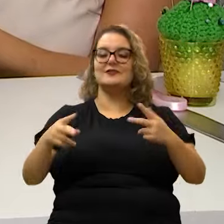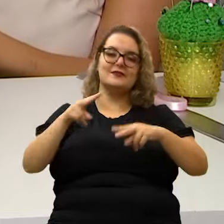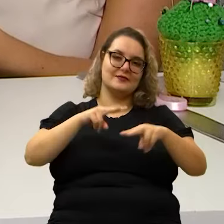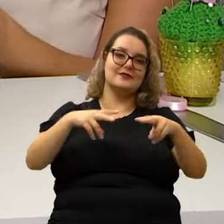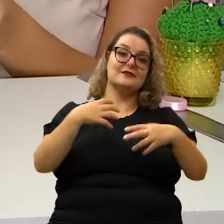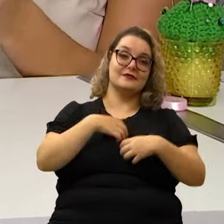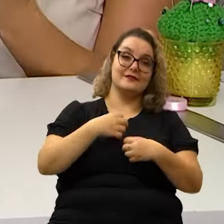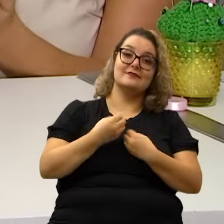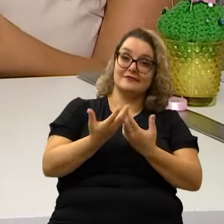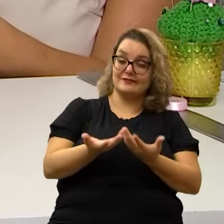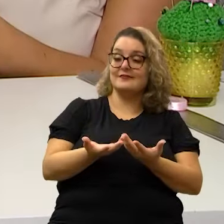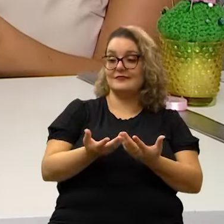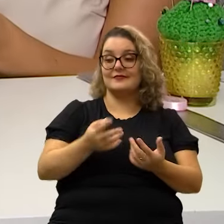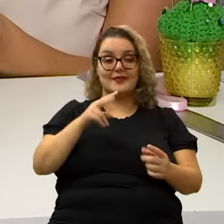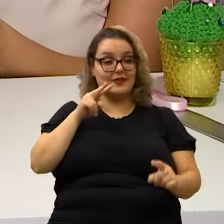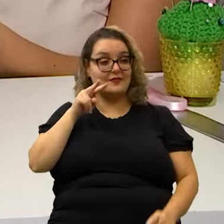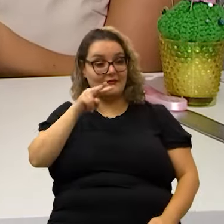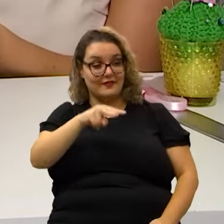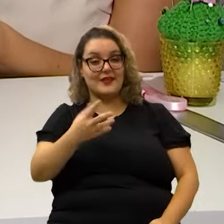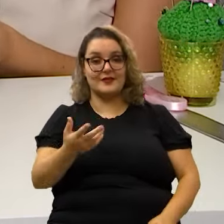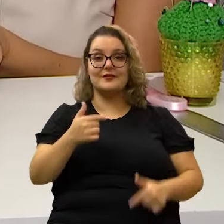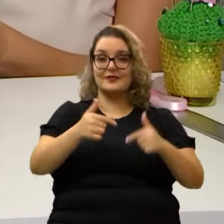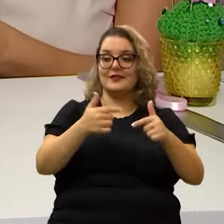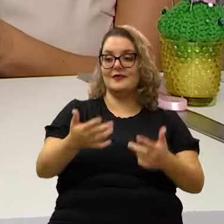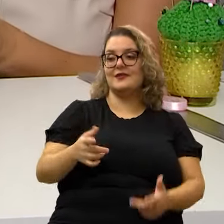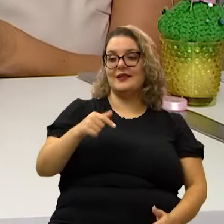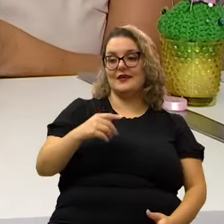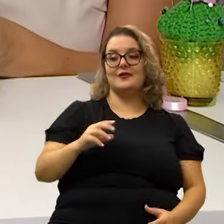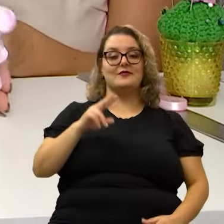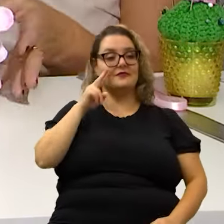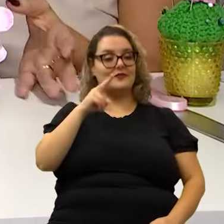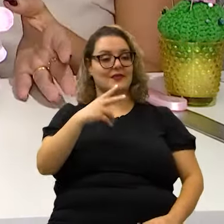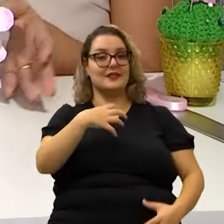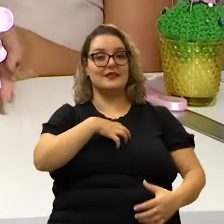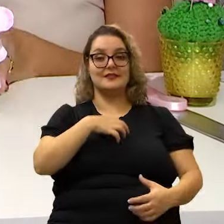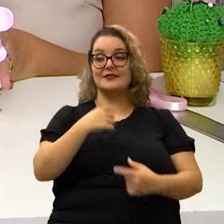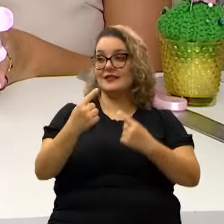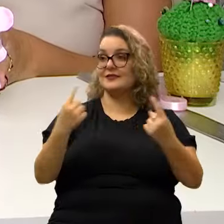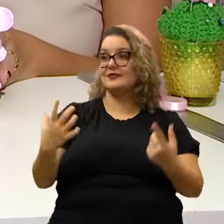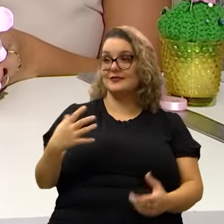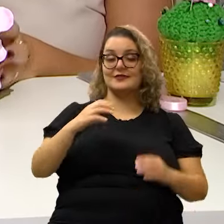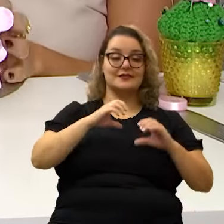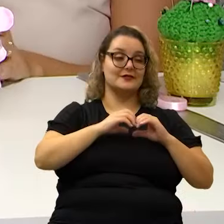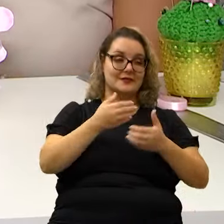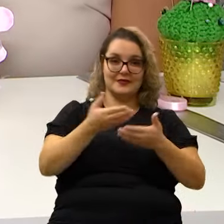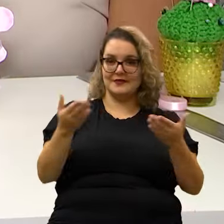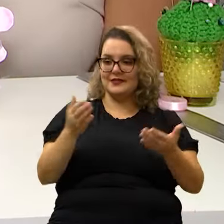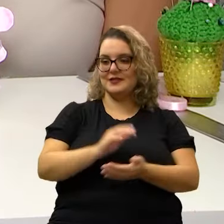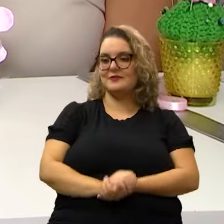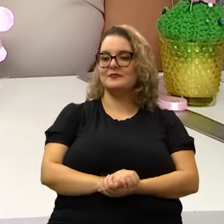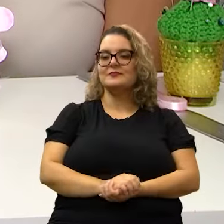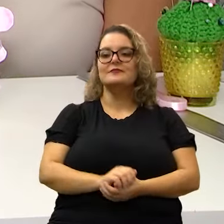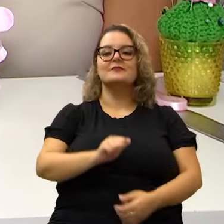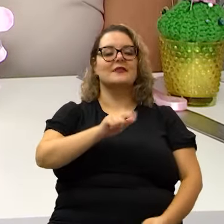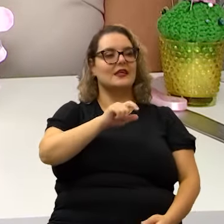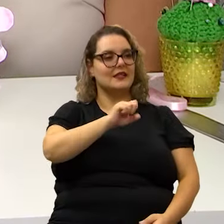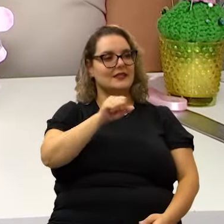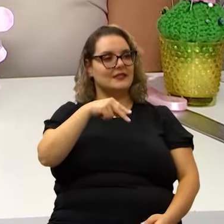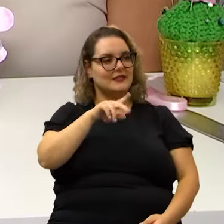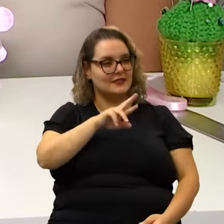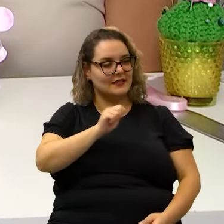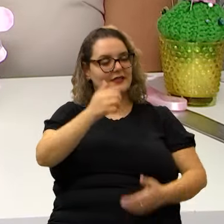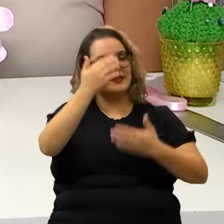está sentindo, né? Olhando para os bichinhos. Então, é o olhar do coração que eu coloco aqui para vocês. Alessandra, muito obrigada por